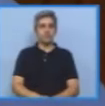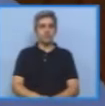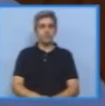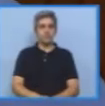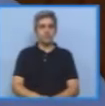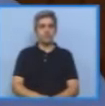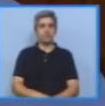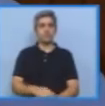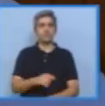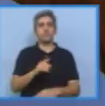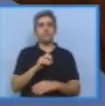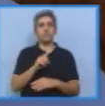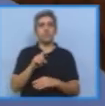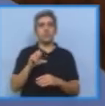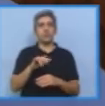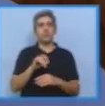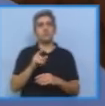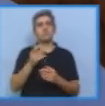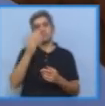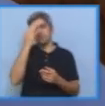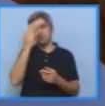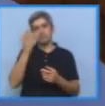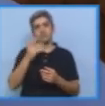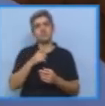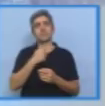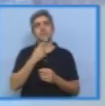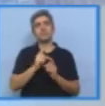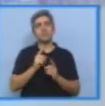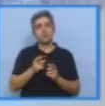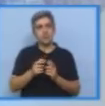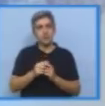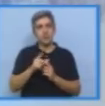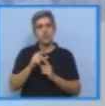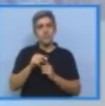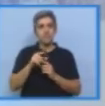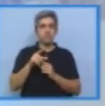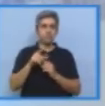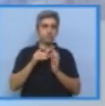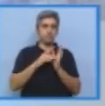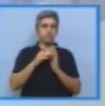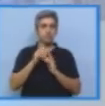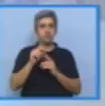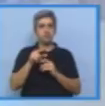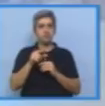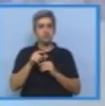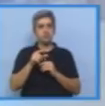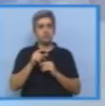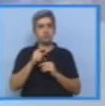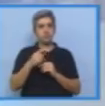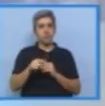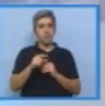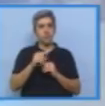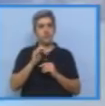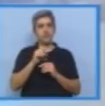Diácono João Quintas, o que é que nos diz este texto de Jesus e também desse imperativo "basta que tenhas